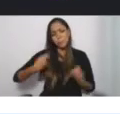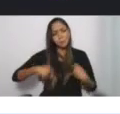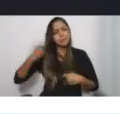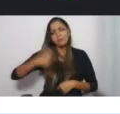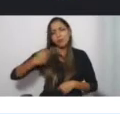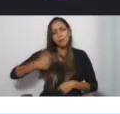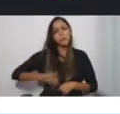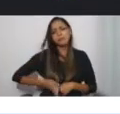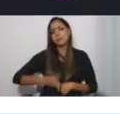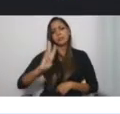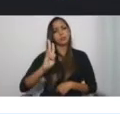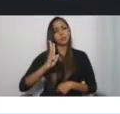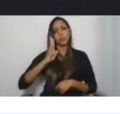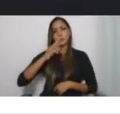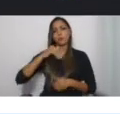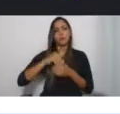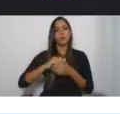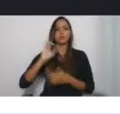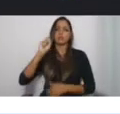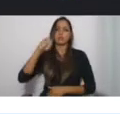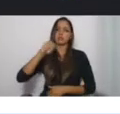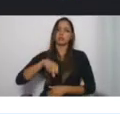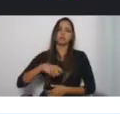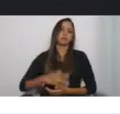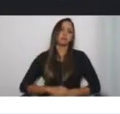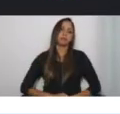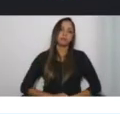Em discussão. Em discussão, senhor presidente. Pois não.